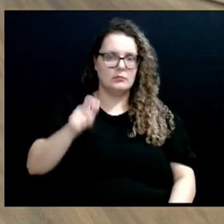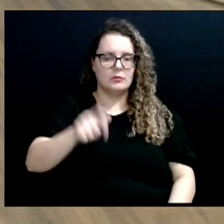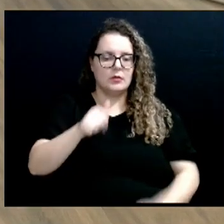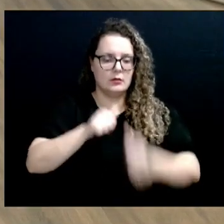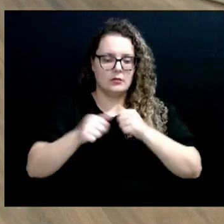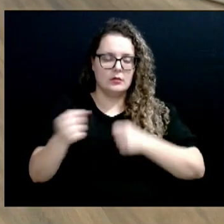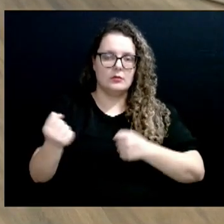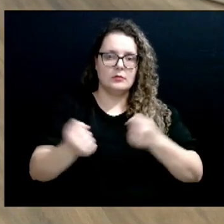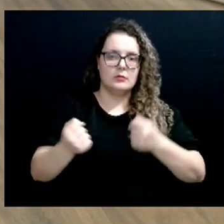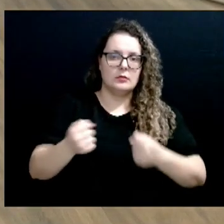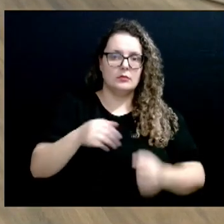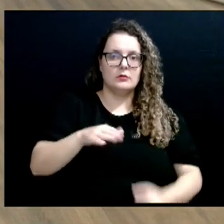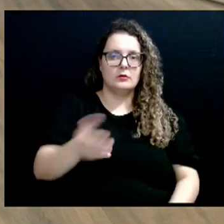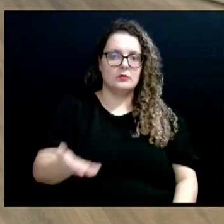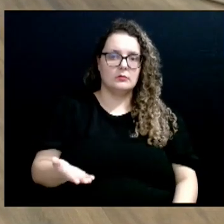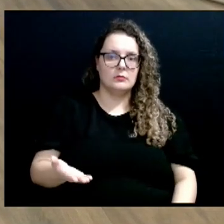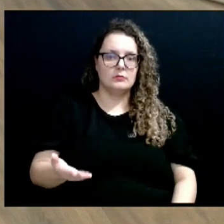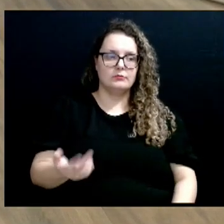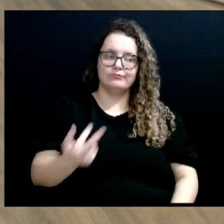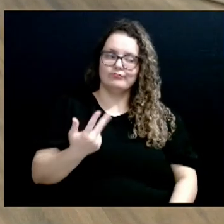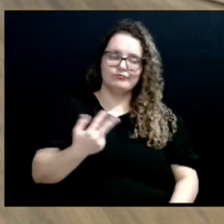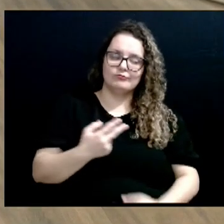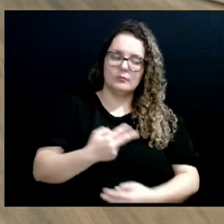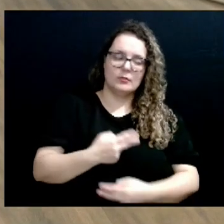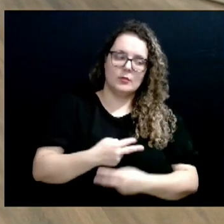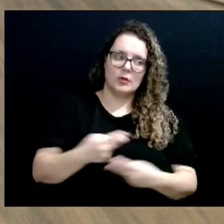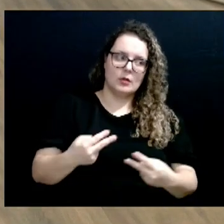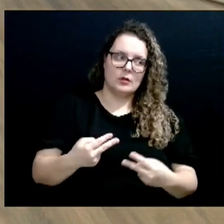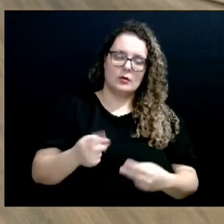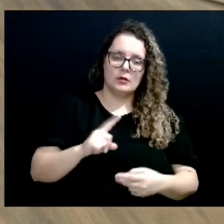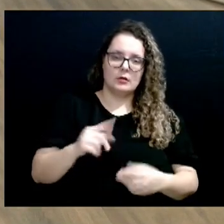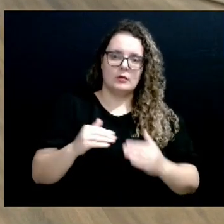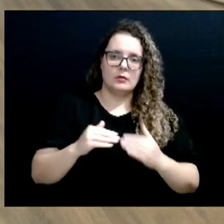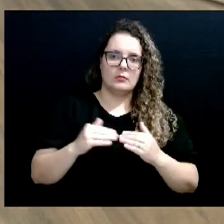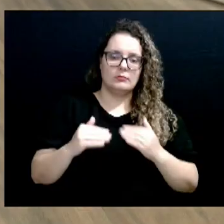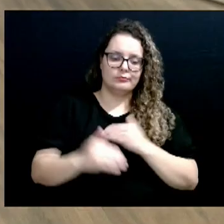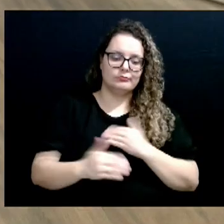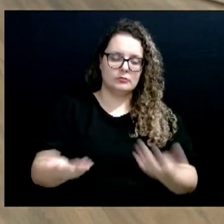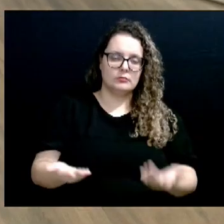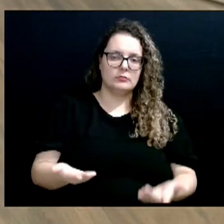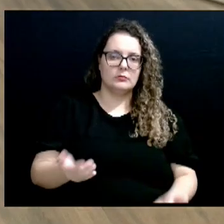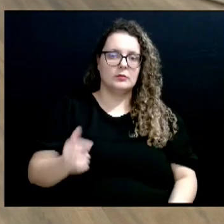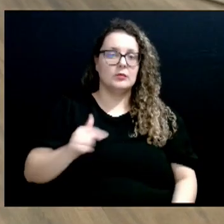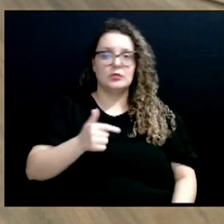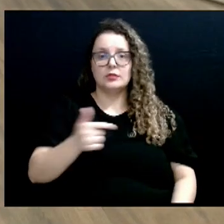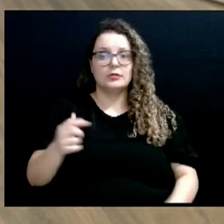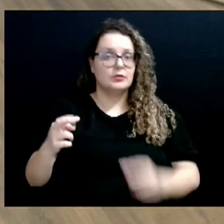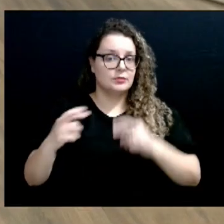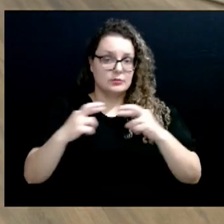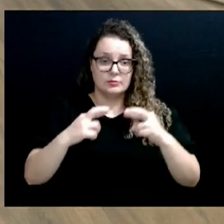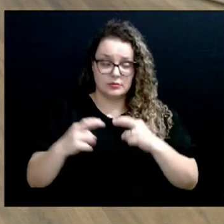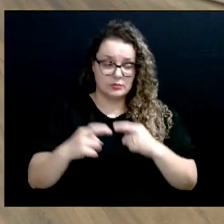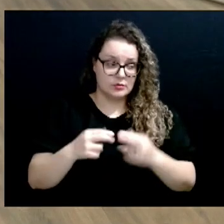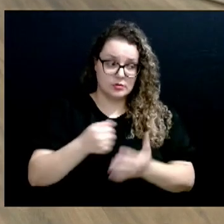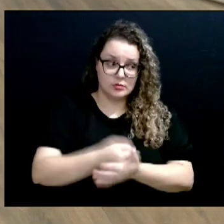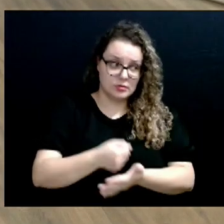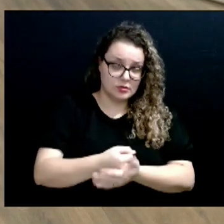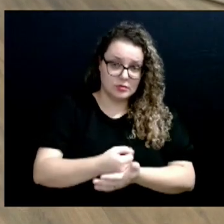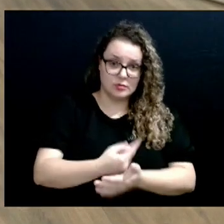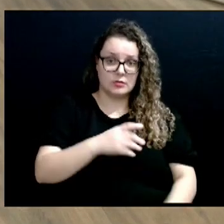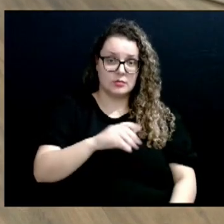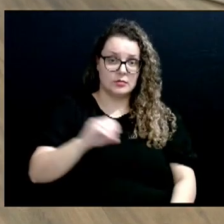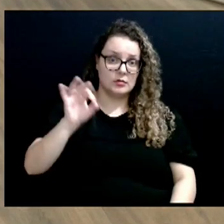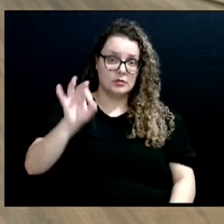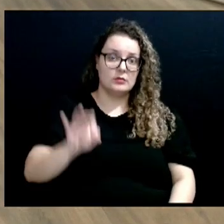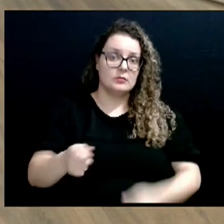o volante, são duas coisas que não combinam. A gente já não tem uma fiscalização 100% para controlar isso,